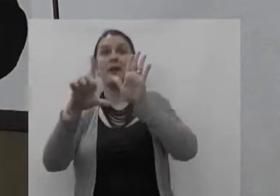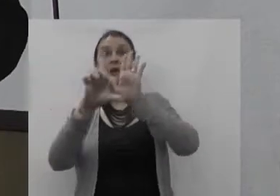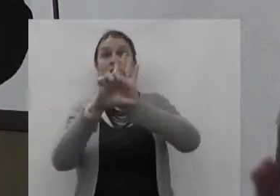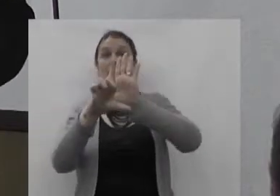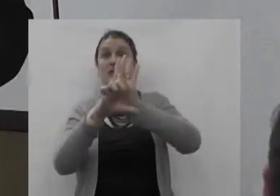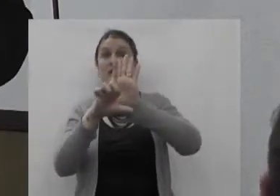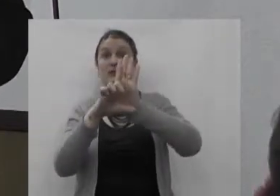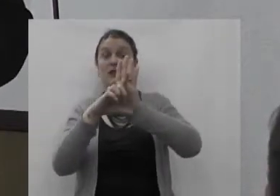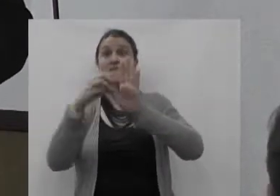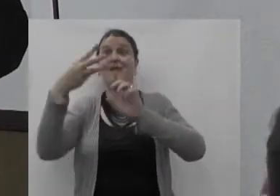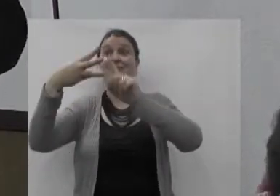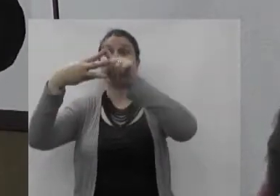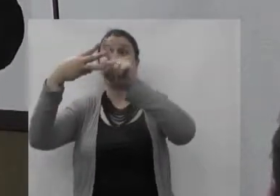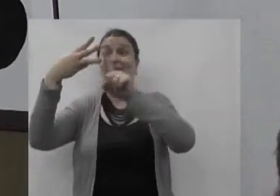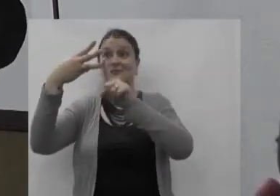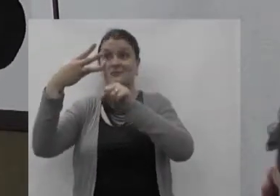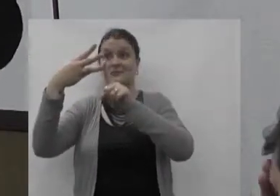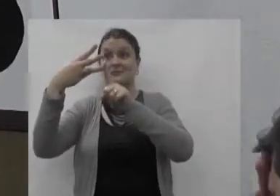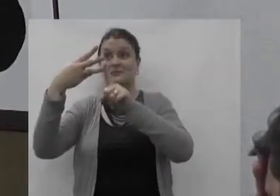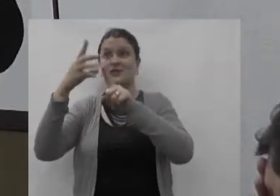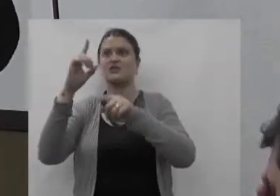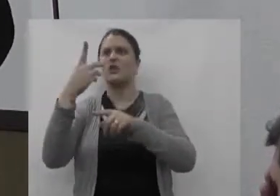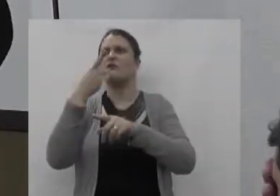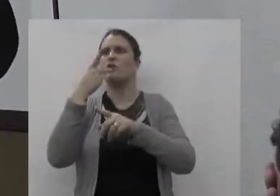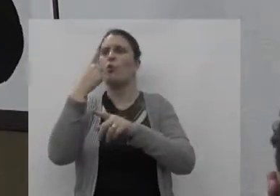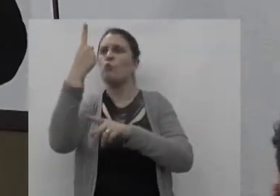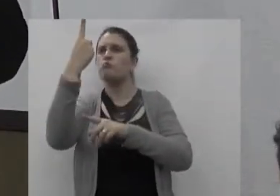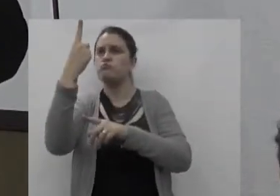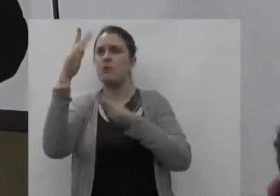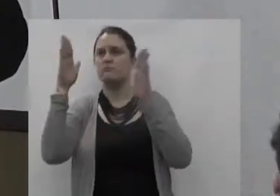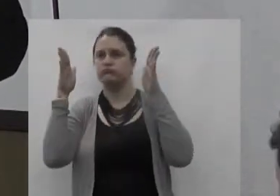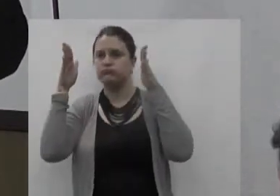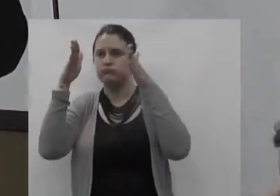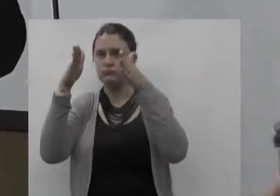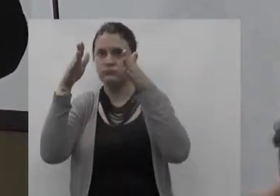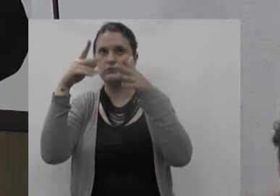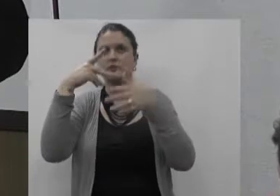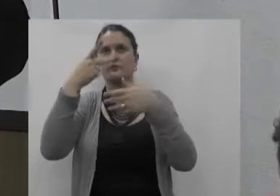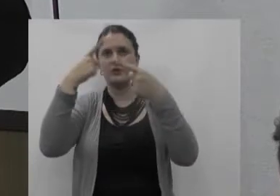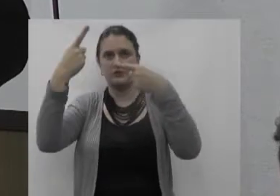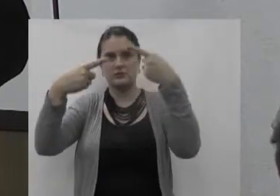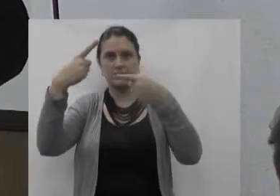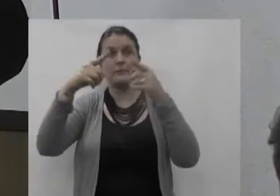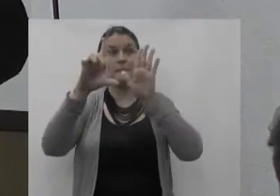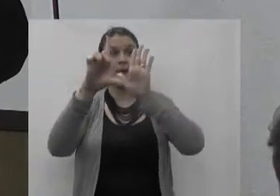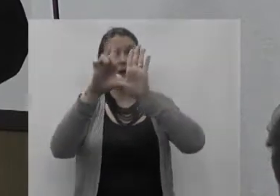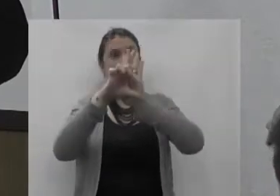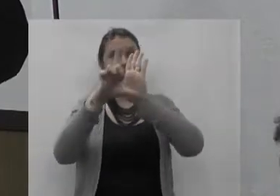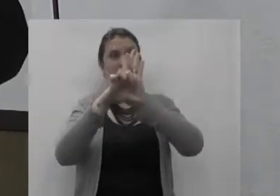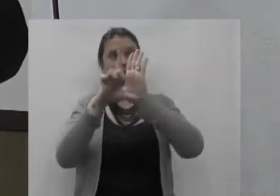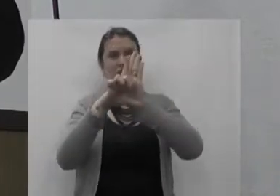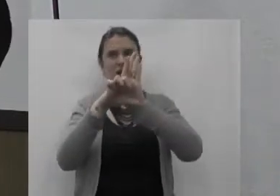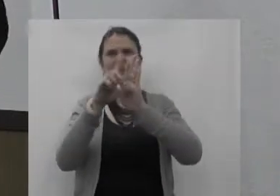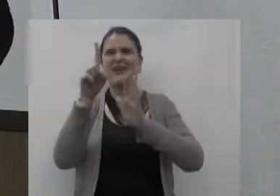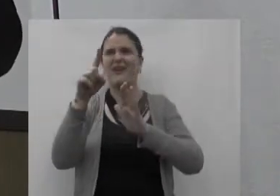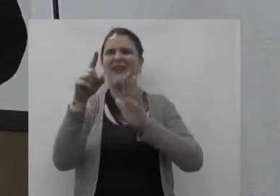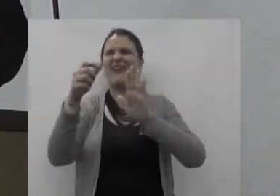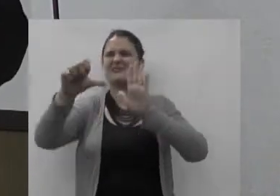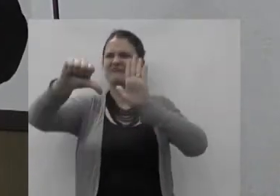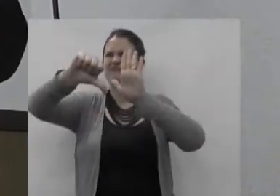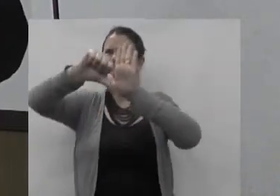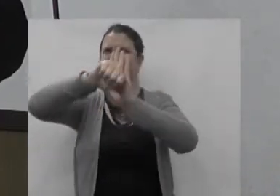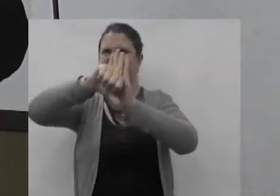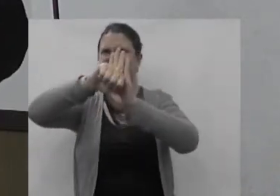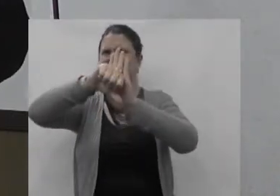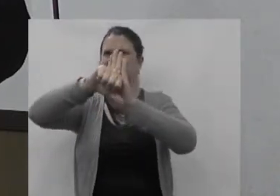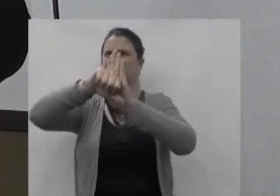na verdade, 3 leis hoje, mas eu quero me reportar principalmente a uma delas, que é a lei que torna crime a